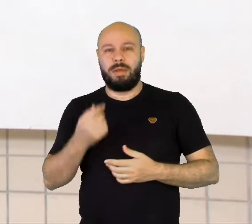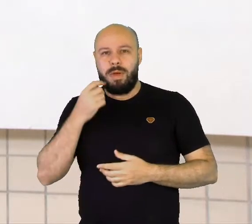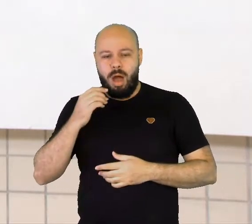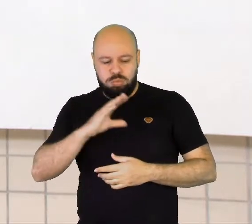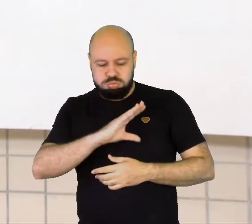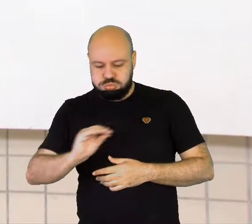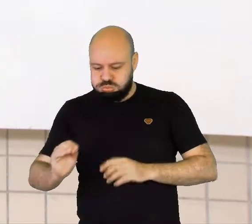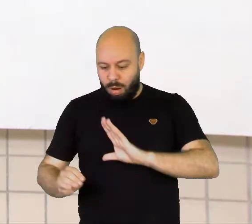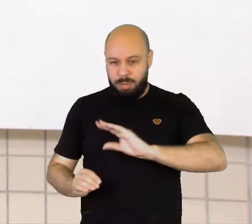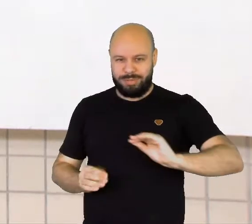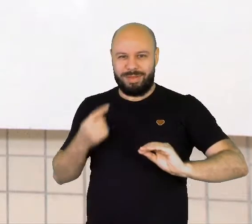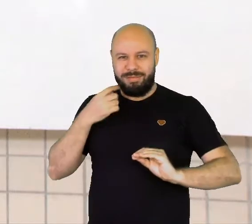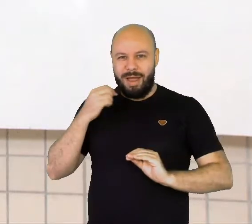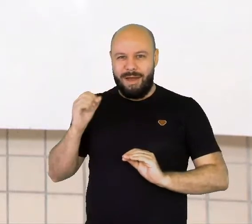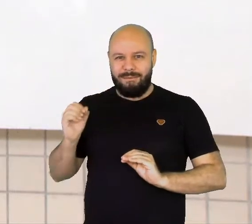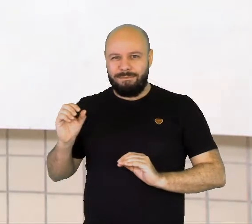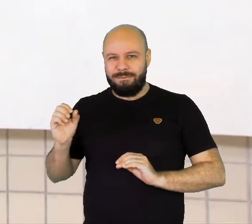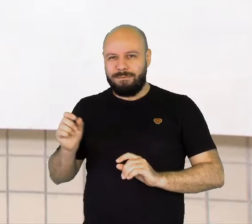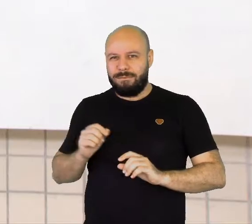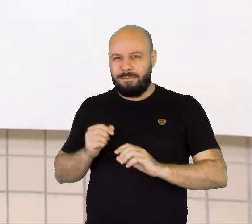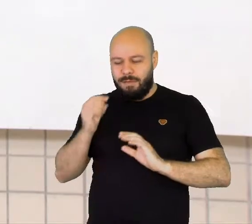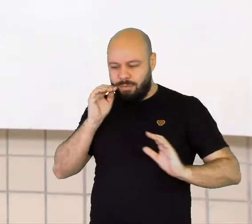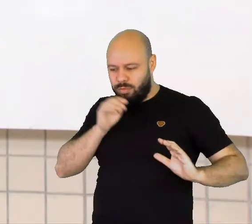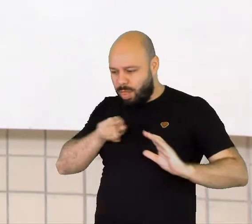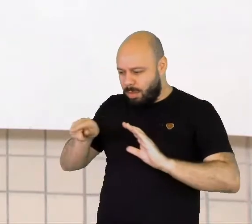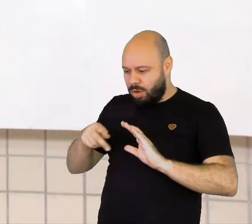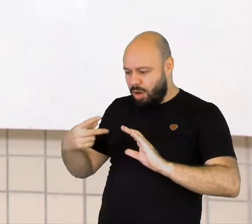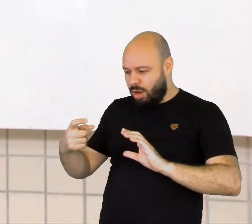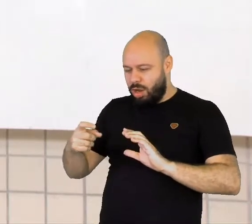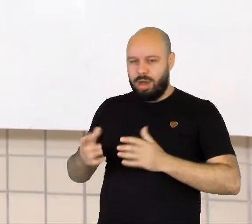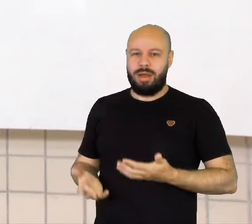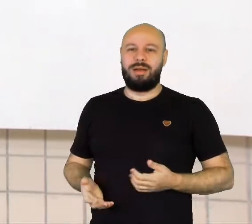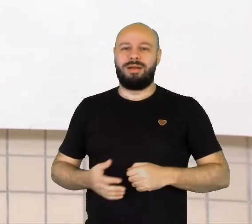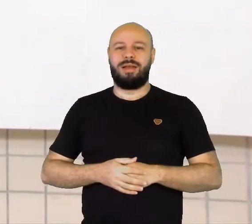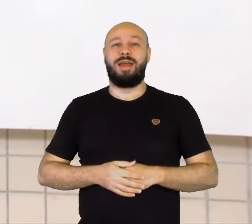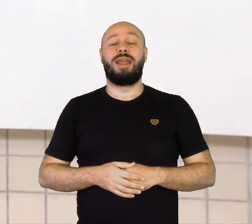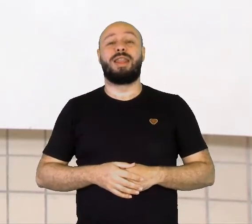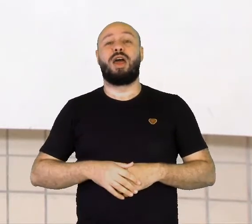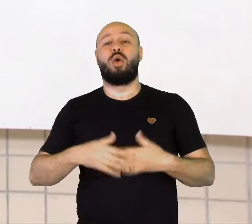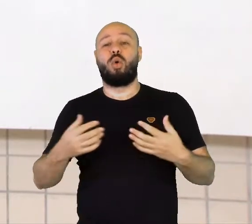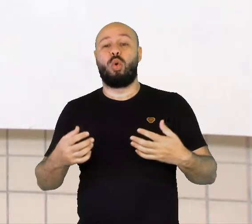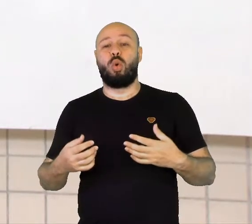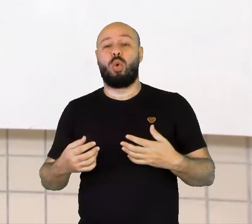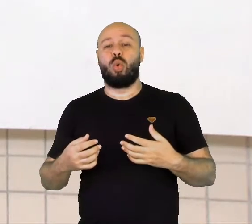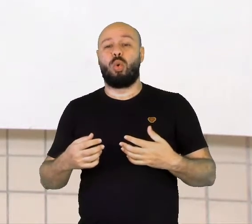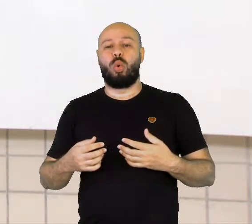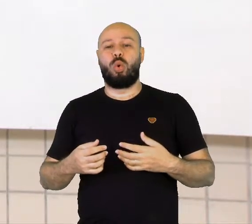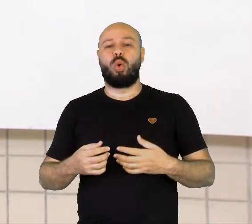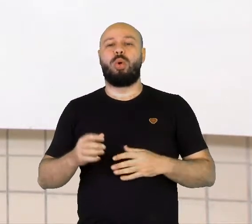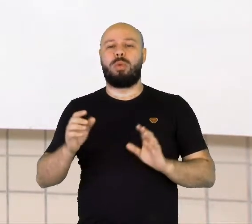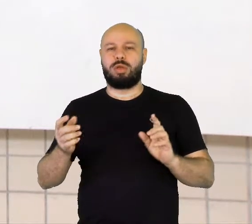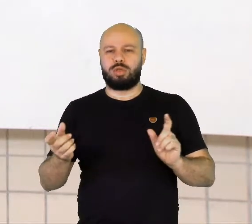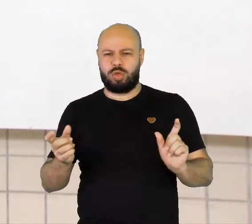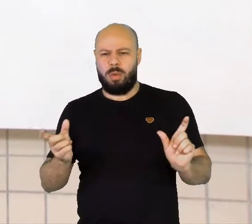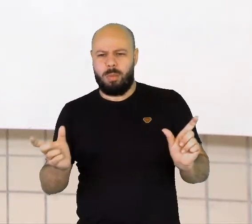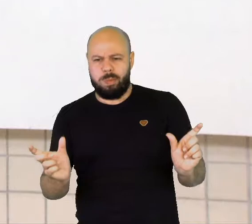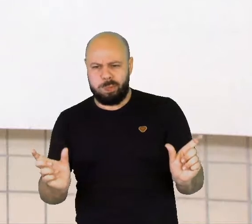não está aberta para o x, então significa que o que está do lado do x é o maior. Então, vou só repetir esse sinal